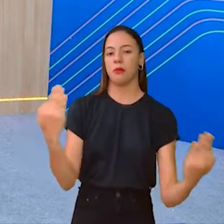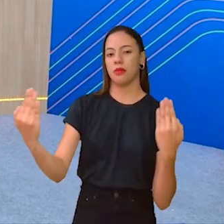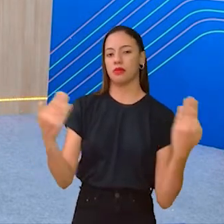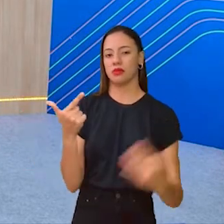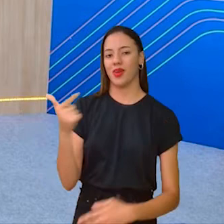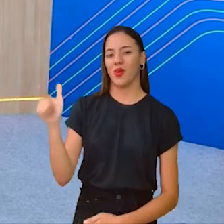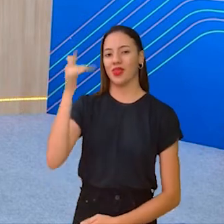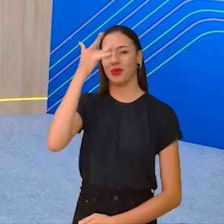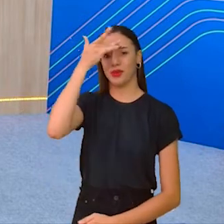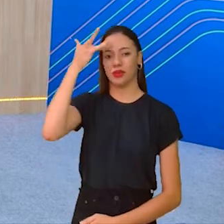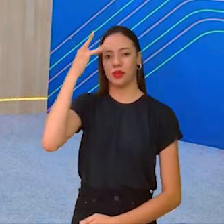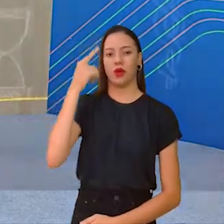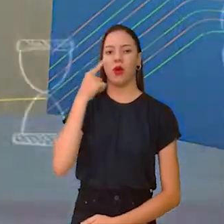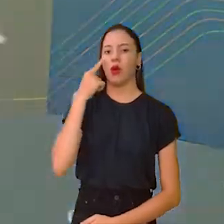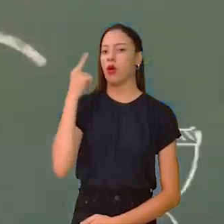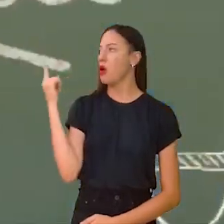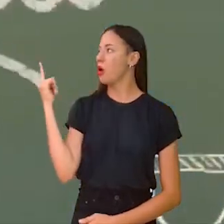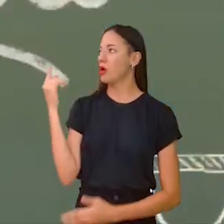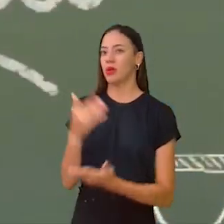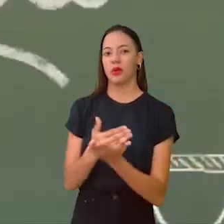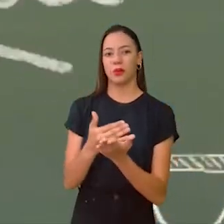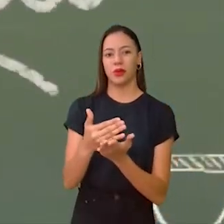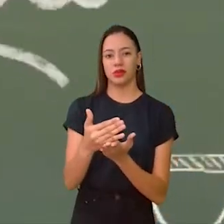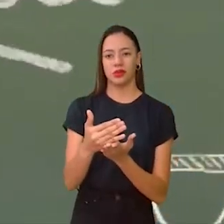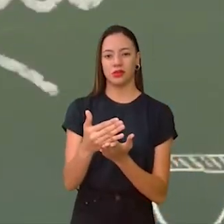A gente, ó, vai aparecer aqui no comecinho